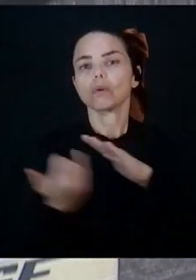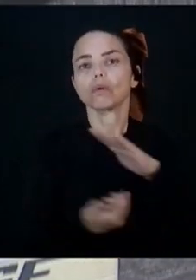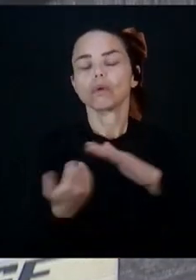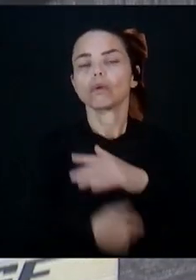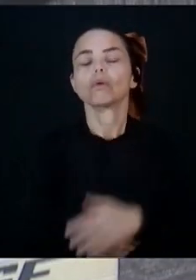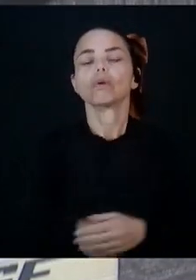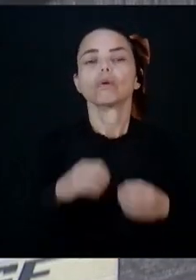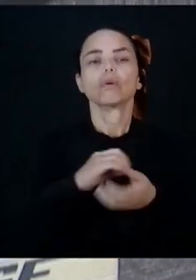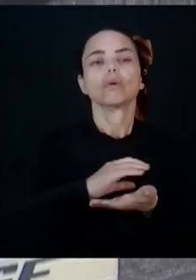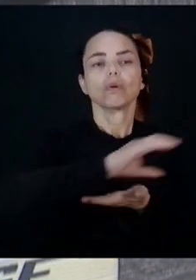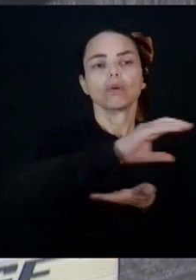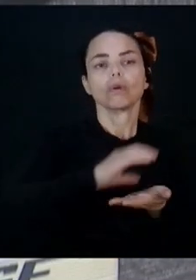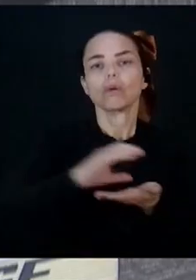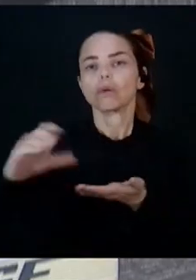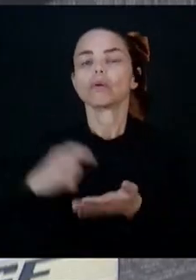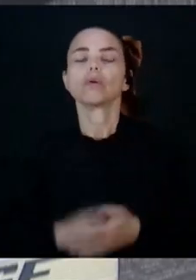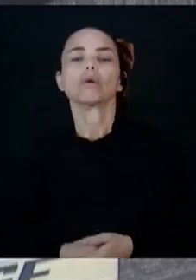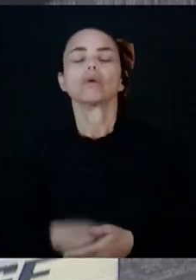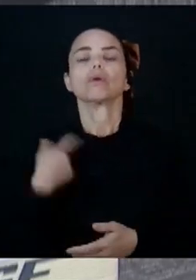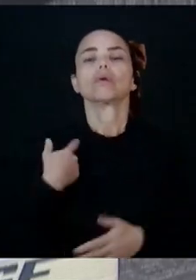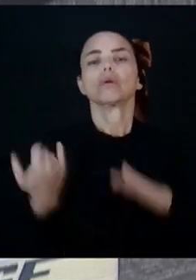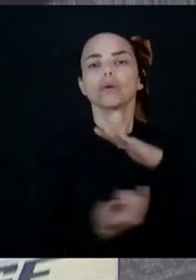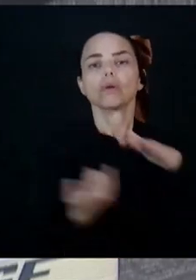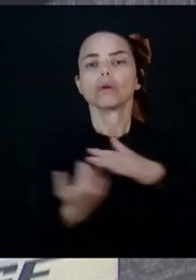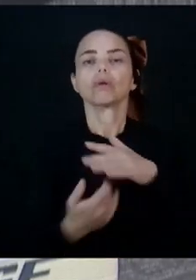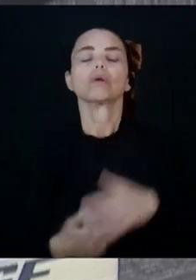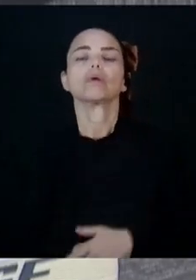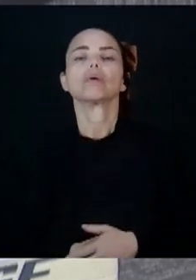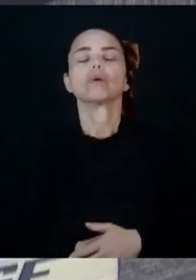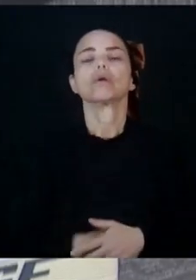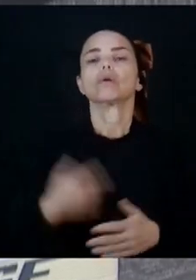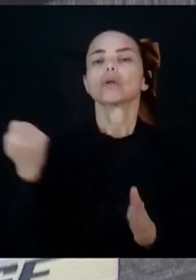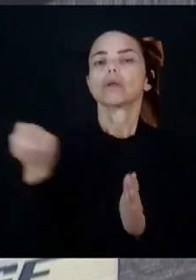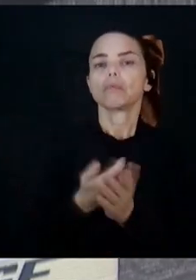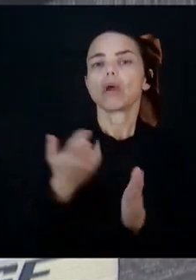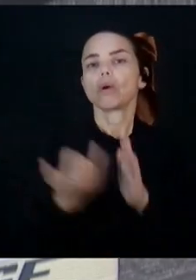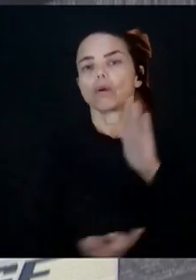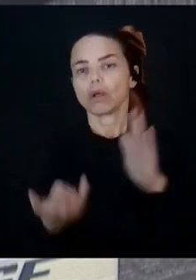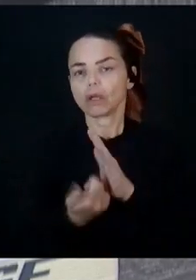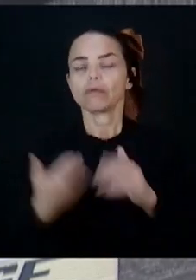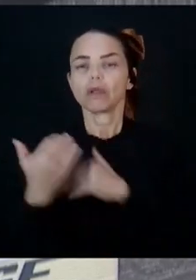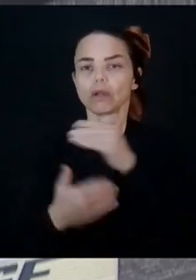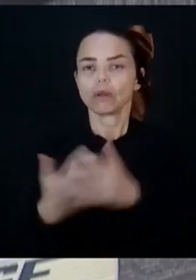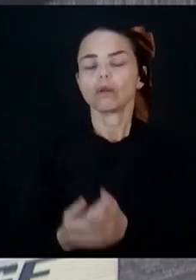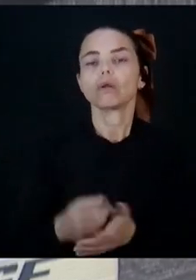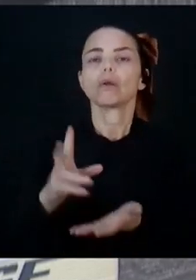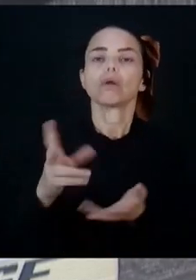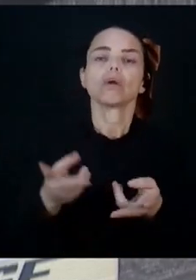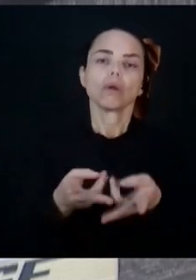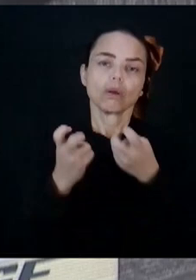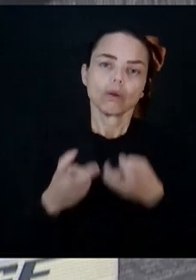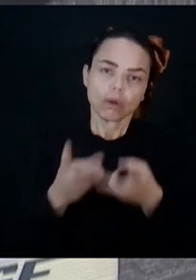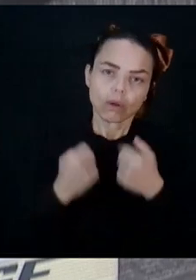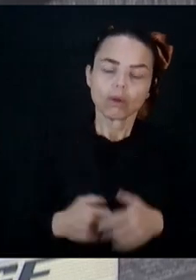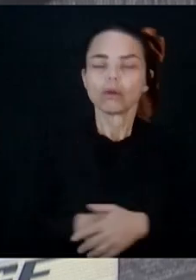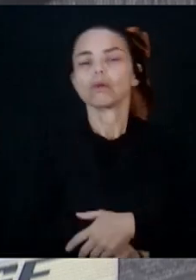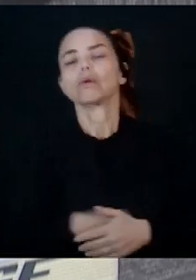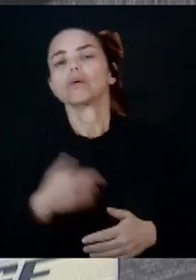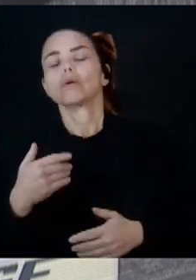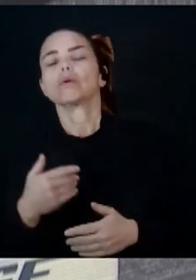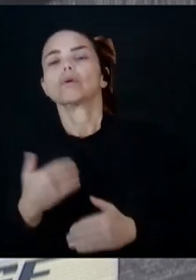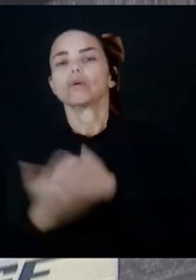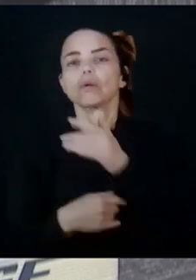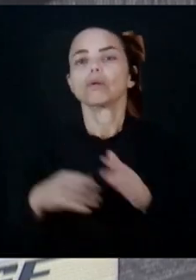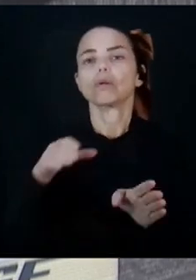distribuição para as entidades, aquelas que conseguiram fazer a captação, porque você pode, através do Conselho,